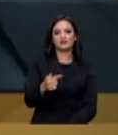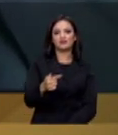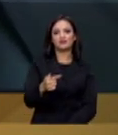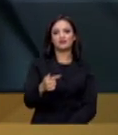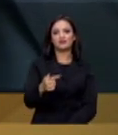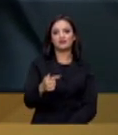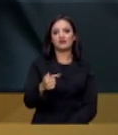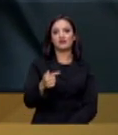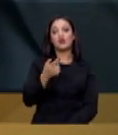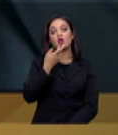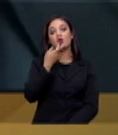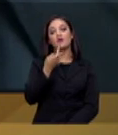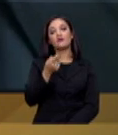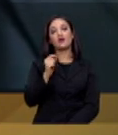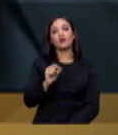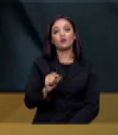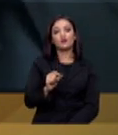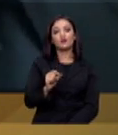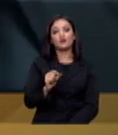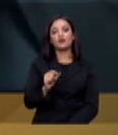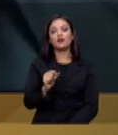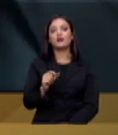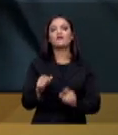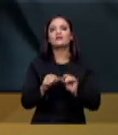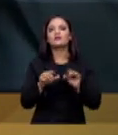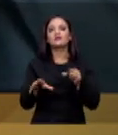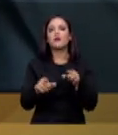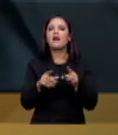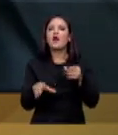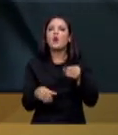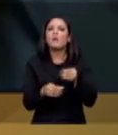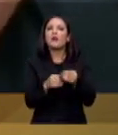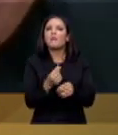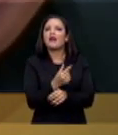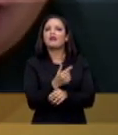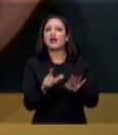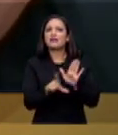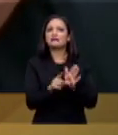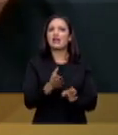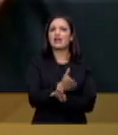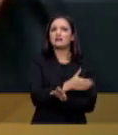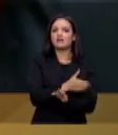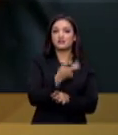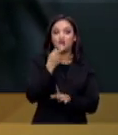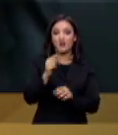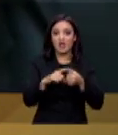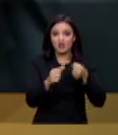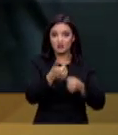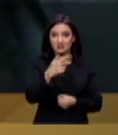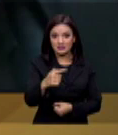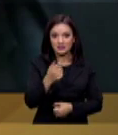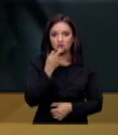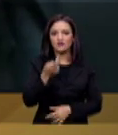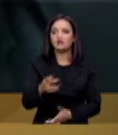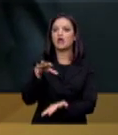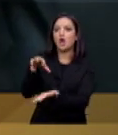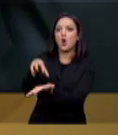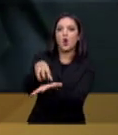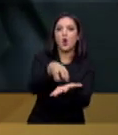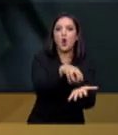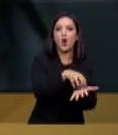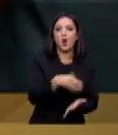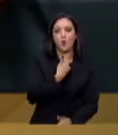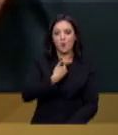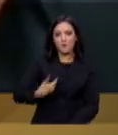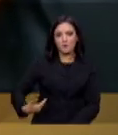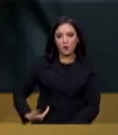ultra atividade às leis anteriores. Diz em seu artigo 17, ficam os órgãos e entidades